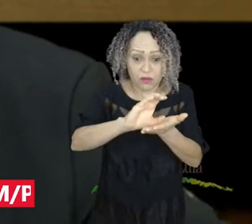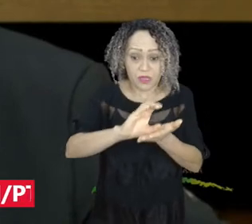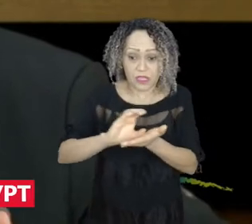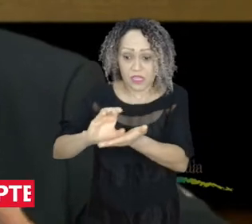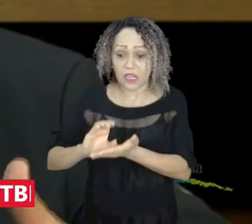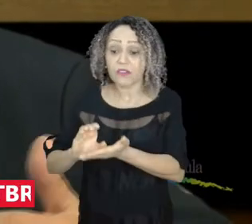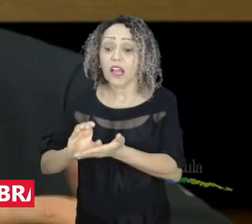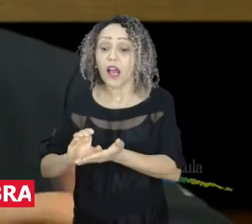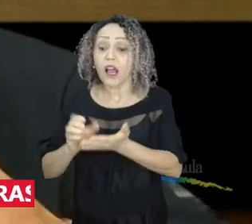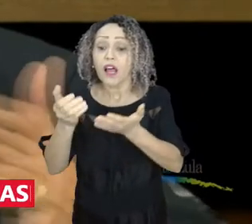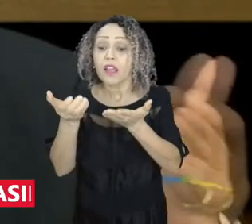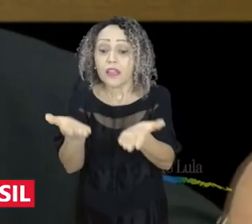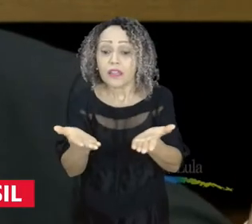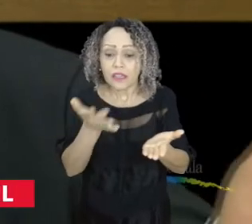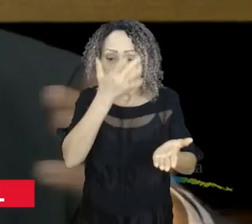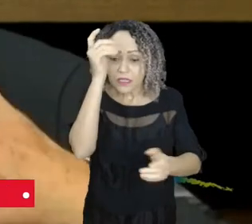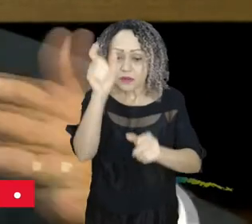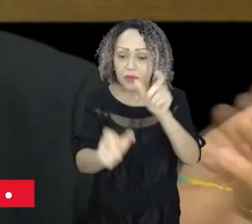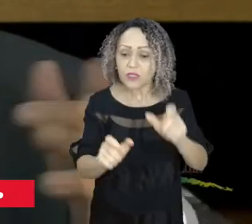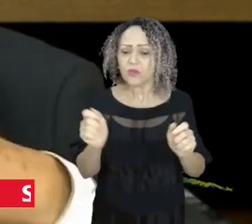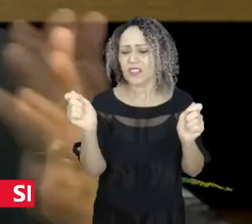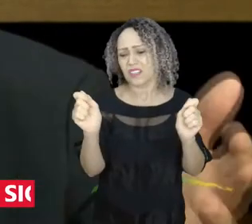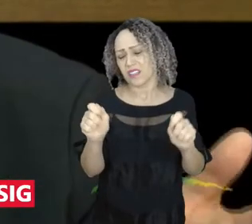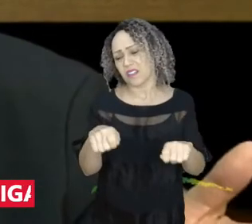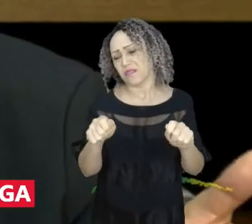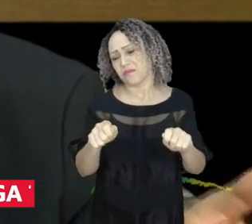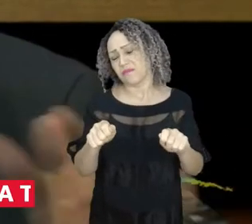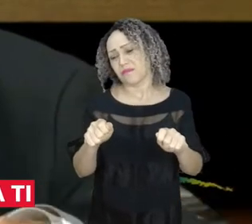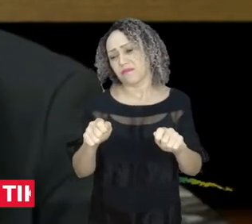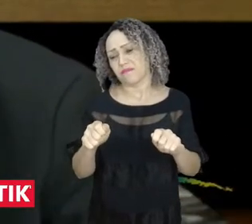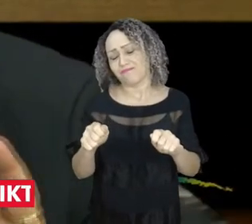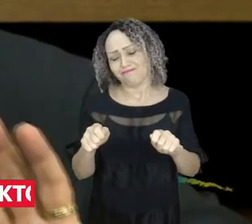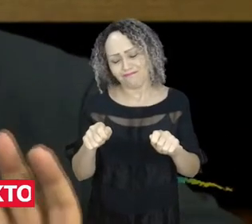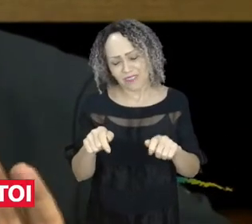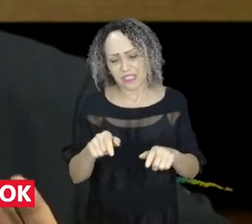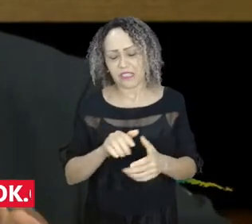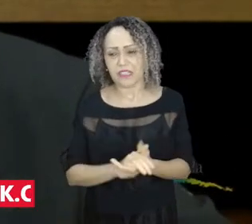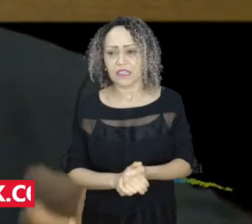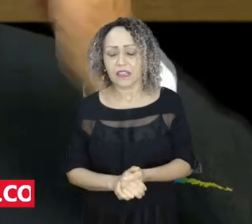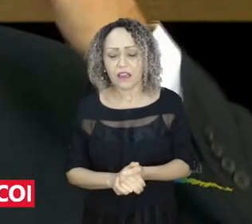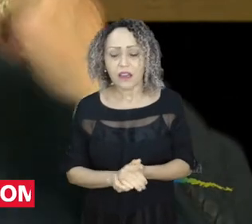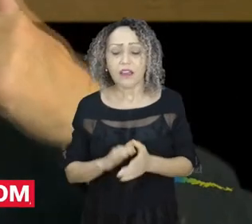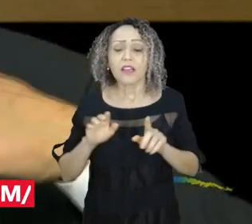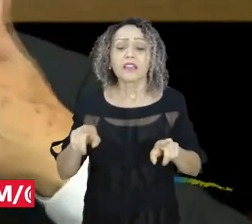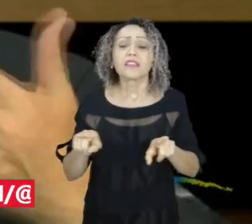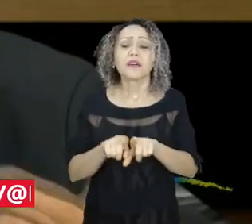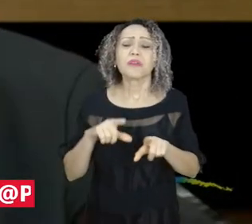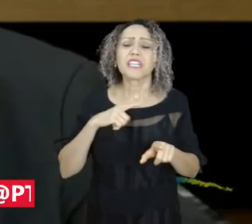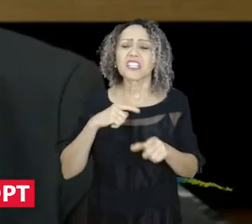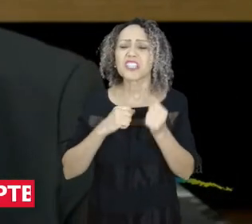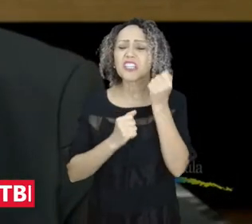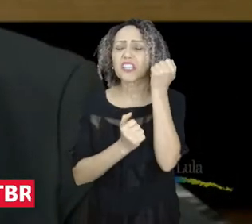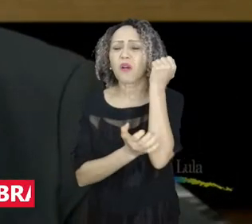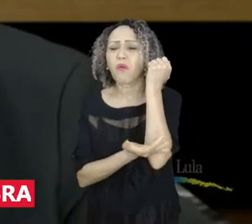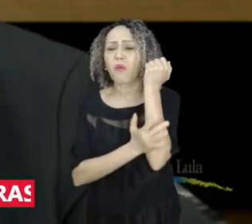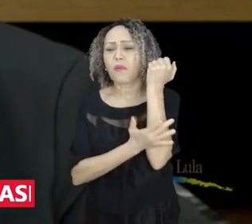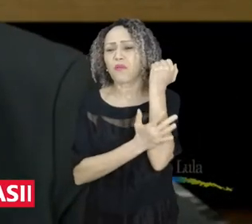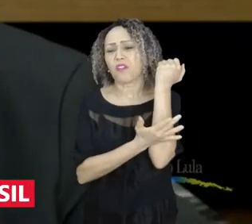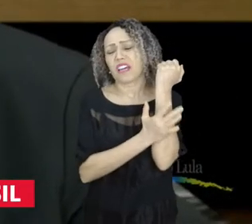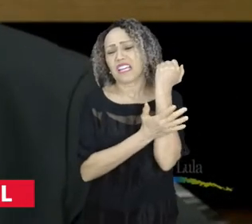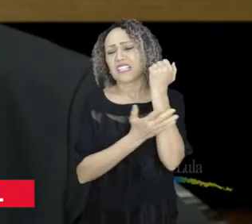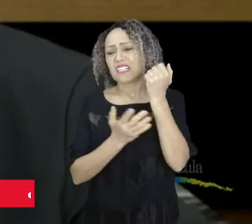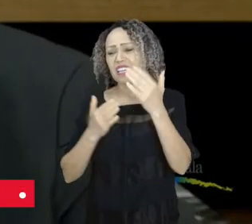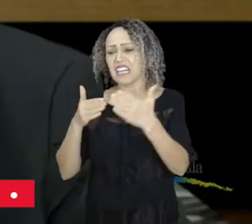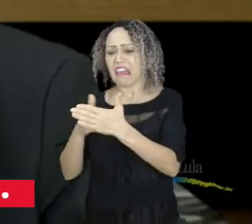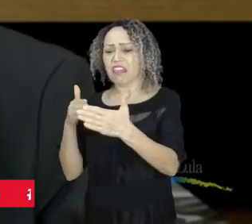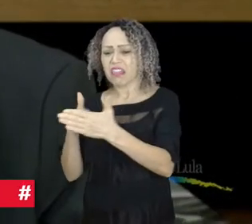E segundo, você tem intermediário desviando dinheiro e não permitindo que ele chegasse. Ou, ainda uma opção, de não